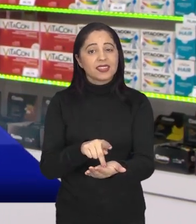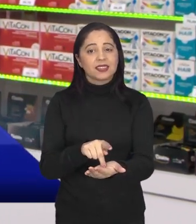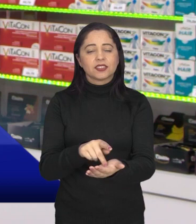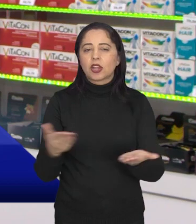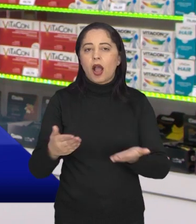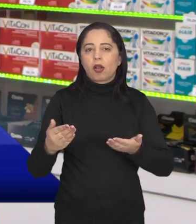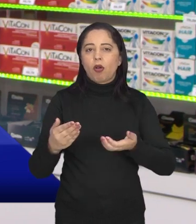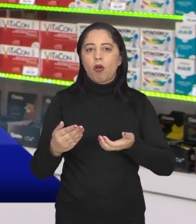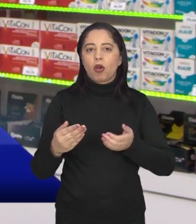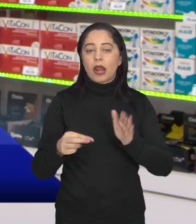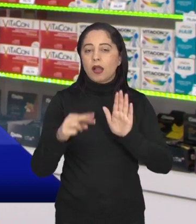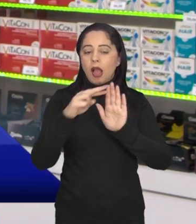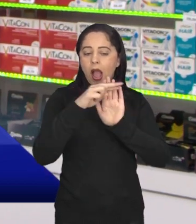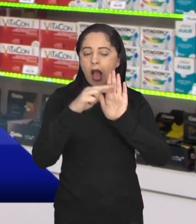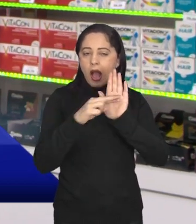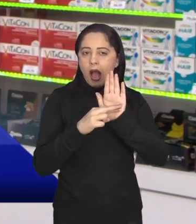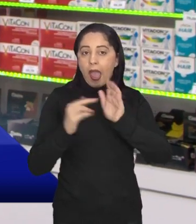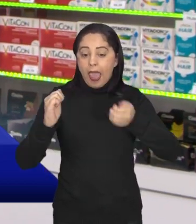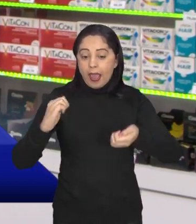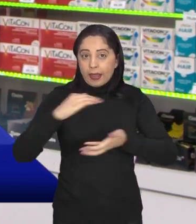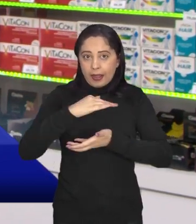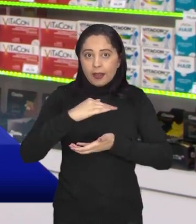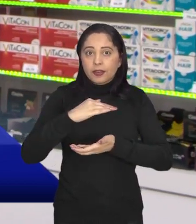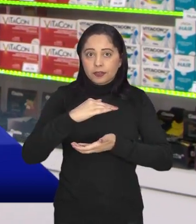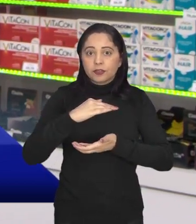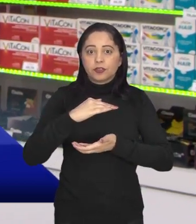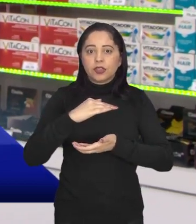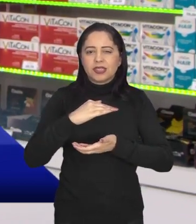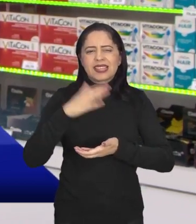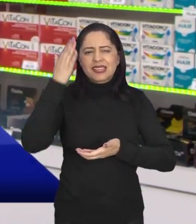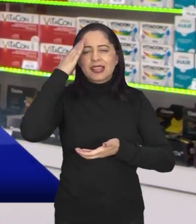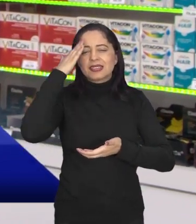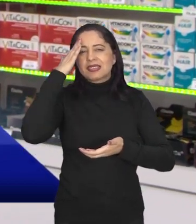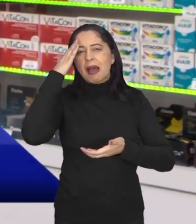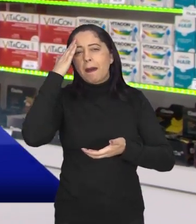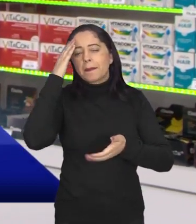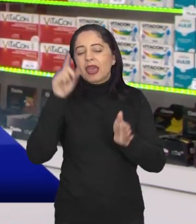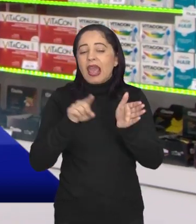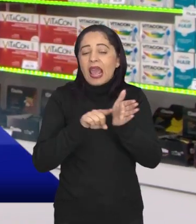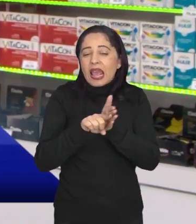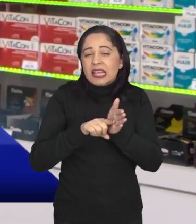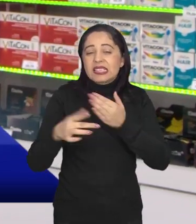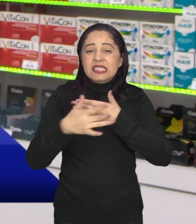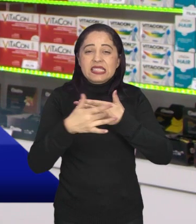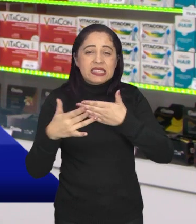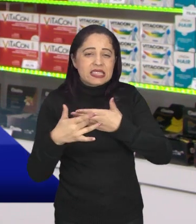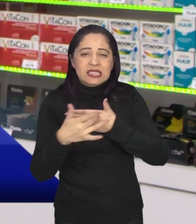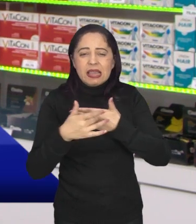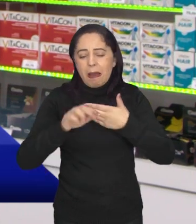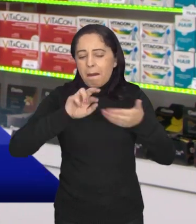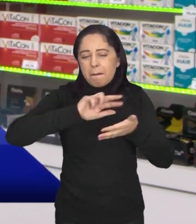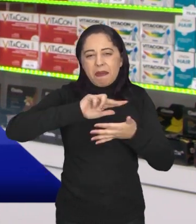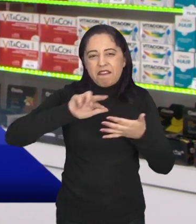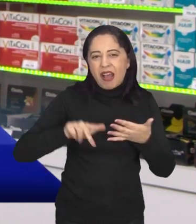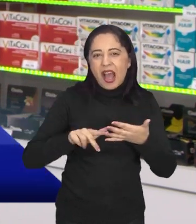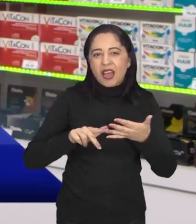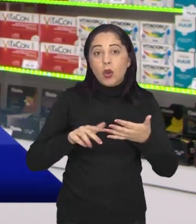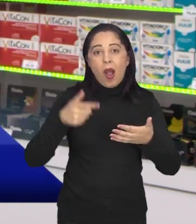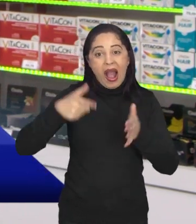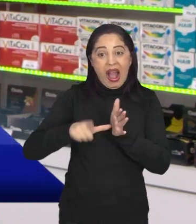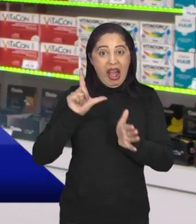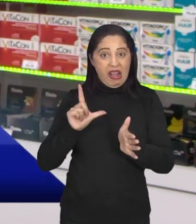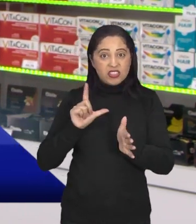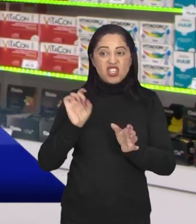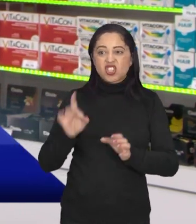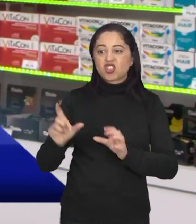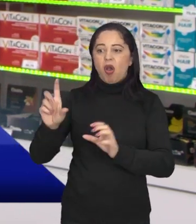com essa nova determinação da Anvisa aqueles exames antes permitidos né a serem feitos nos Laboratórios